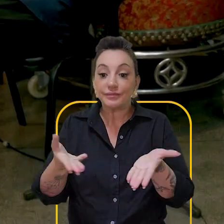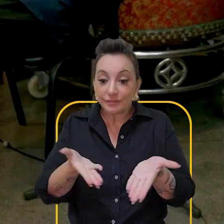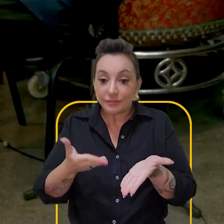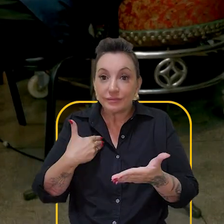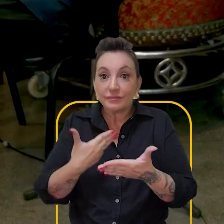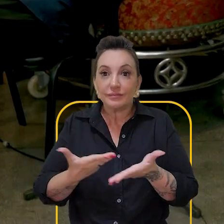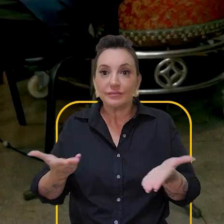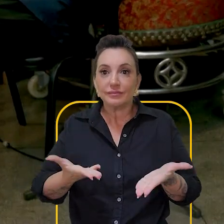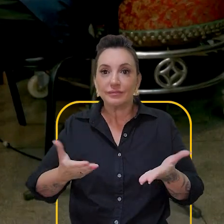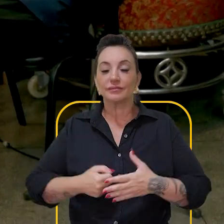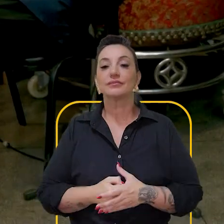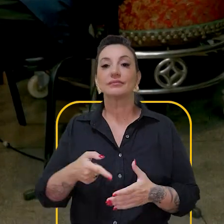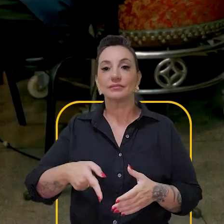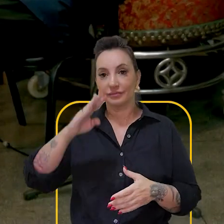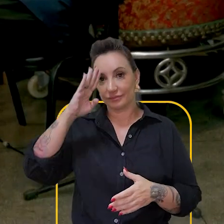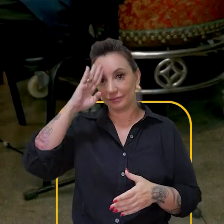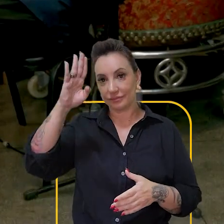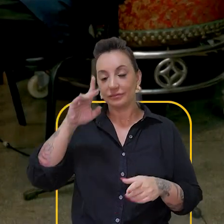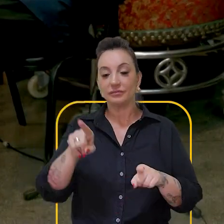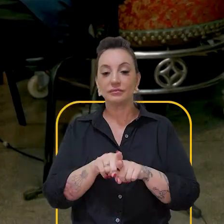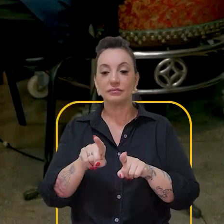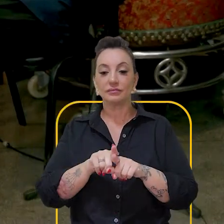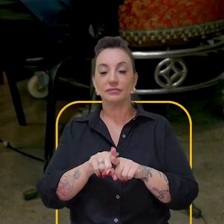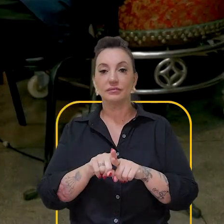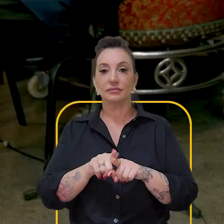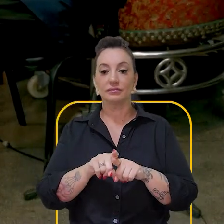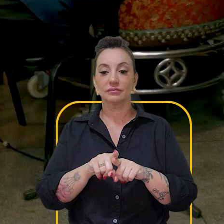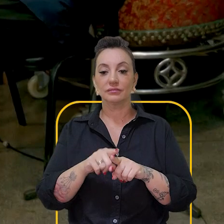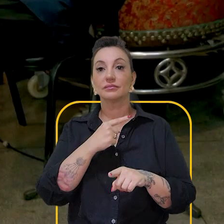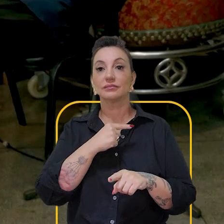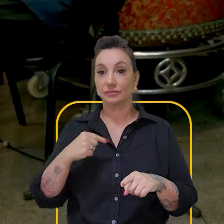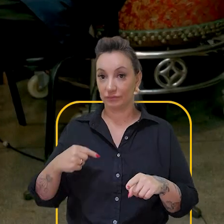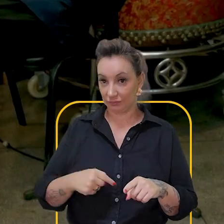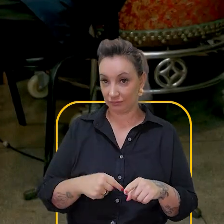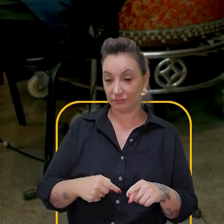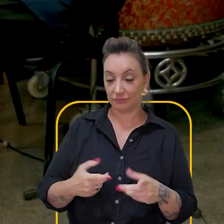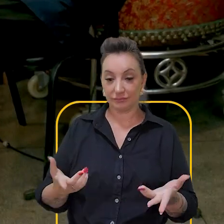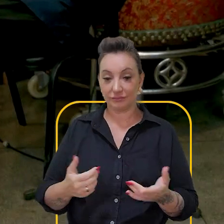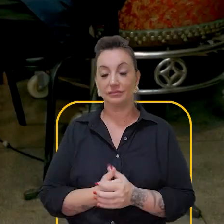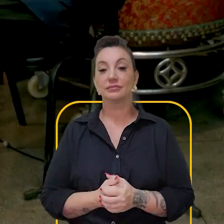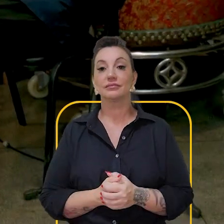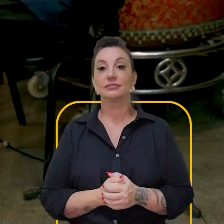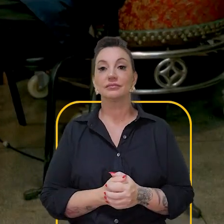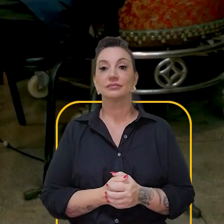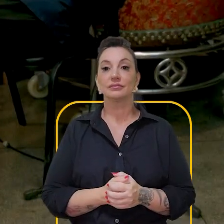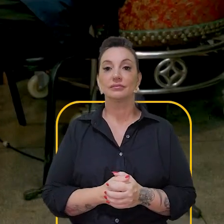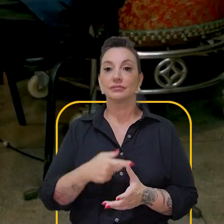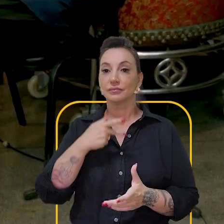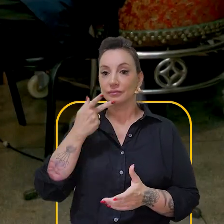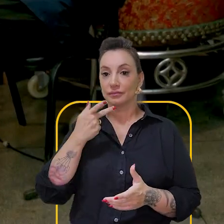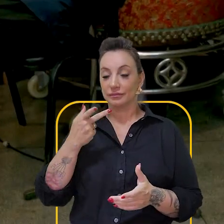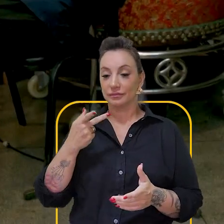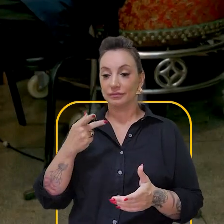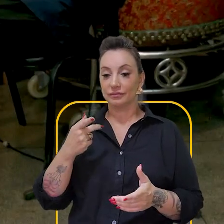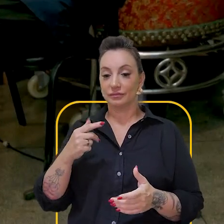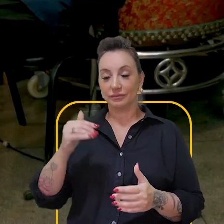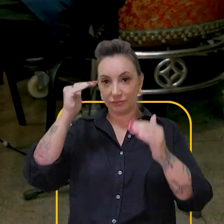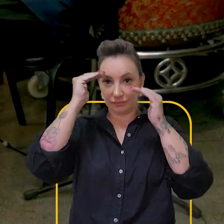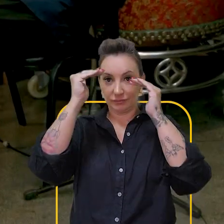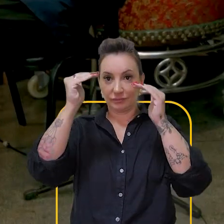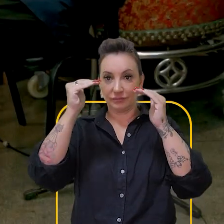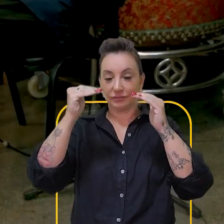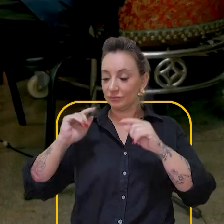nessa facilidade né e esse é um princípio inclusive da arte marcial chinesa né sifu quando a gente fala de